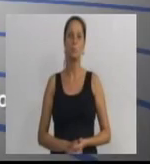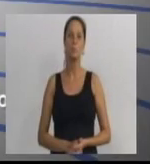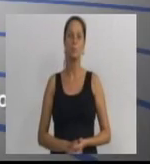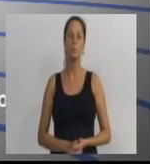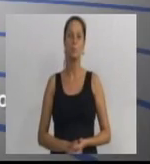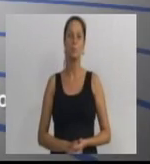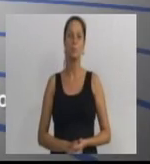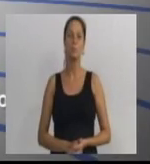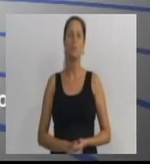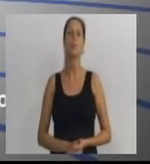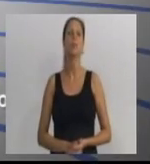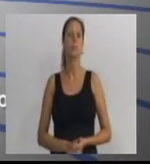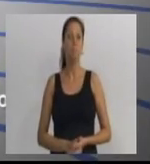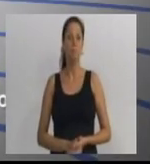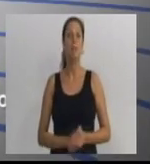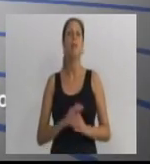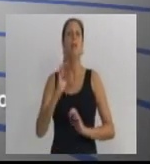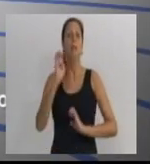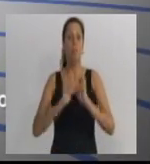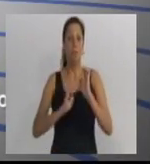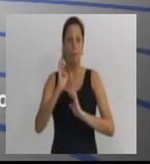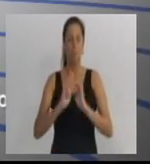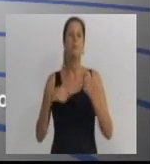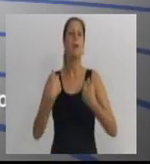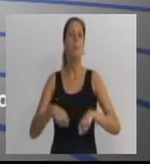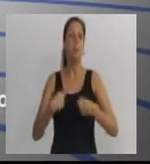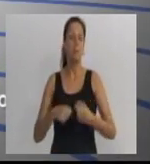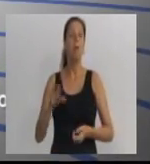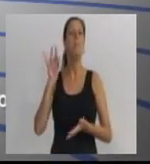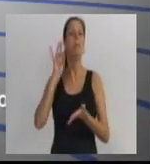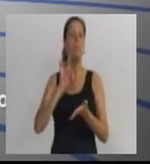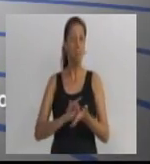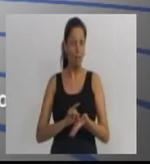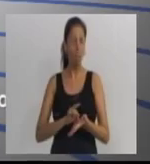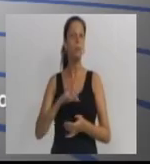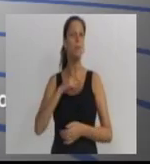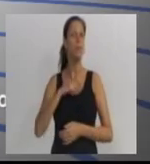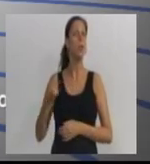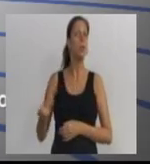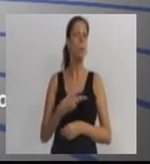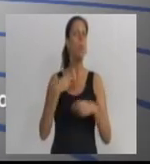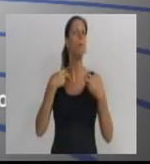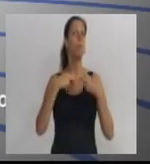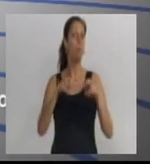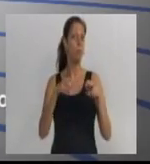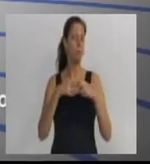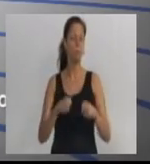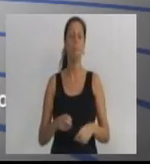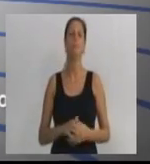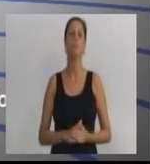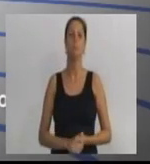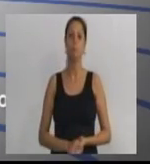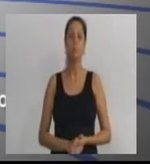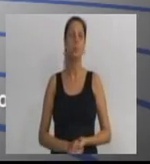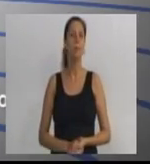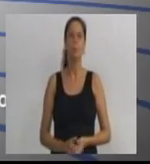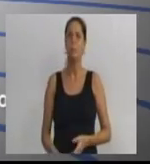A empresa vai ter que comprar a blusa nova, além de botar a porta nova aí. É um cúmulo